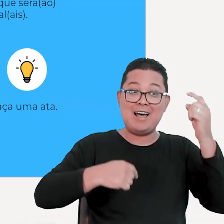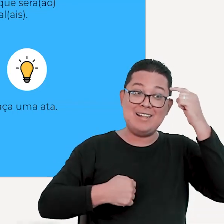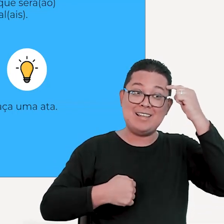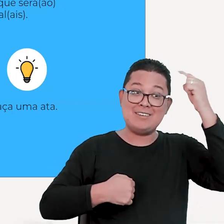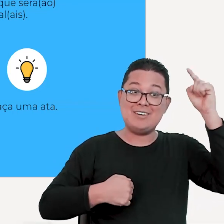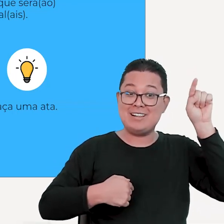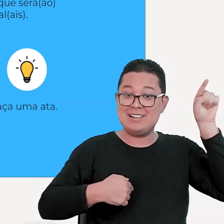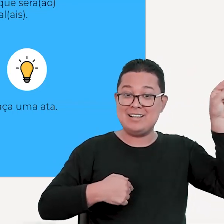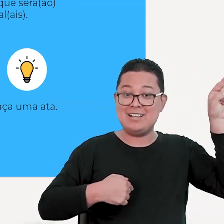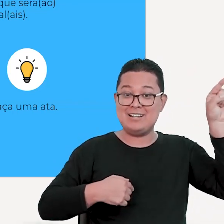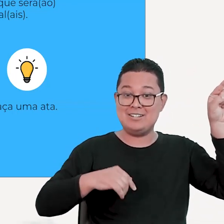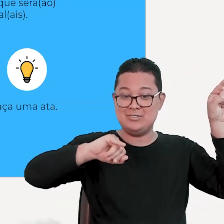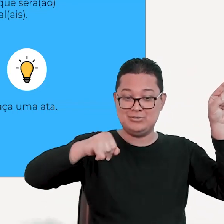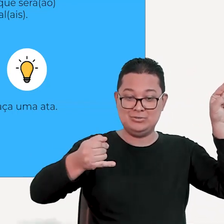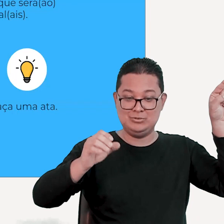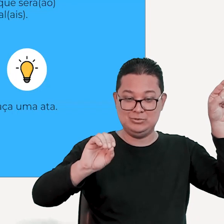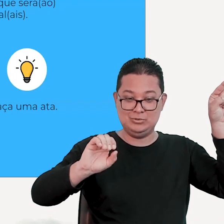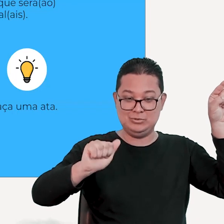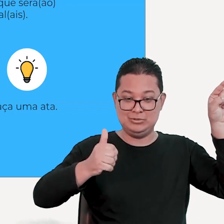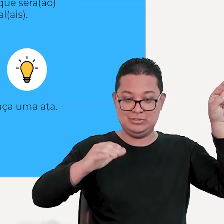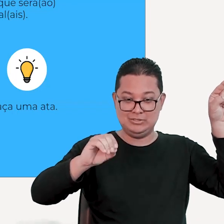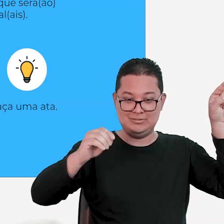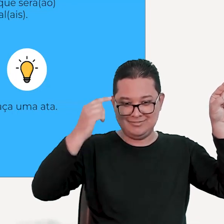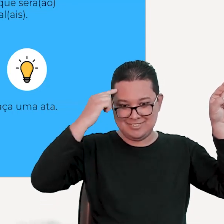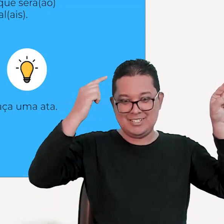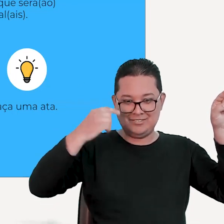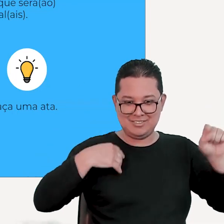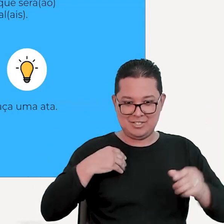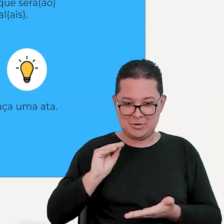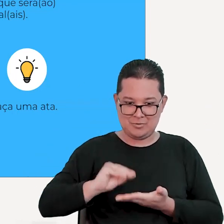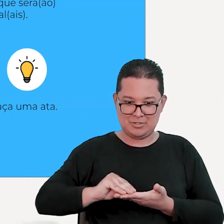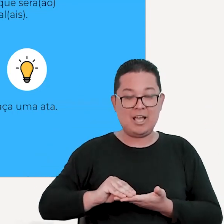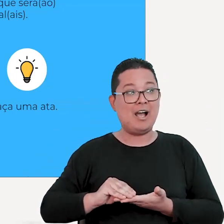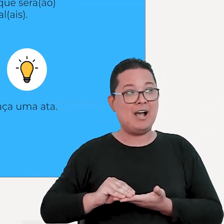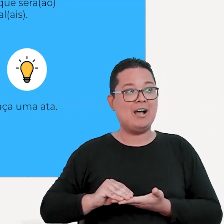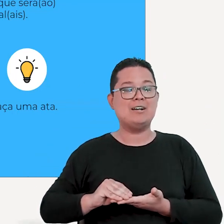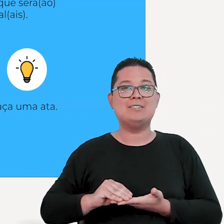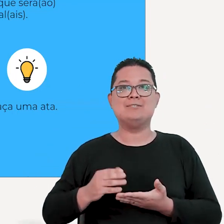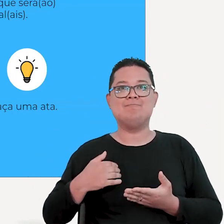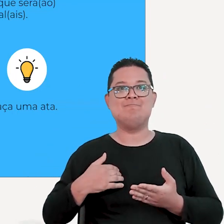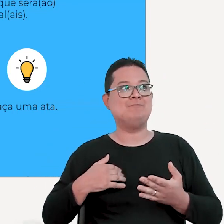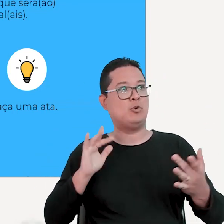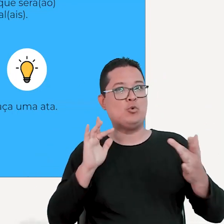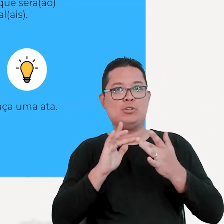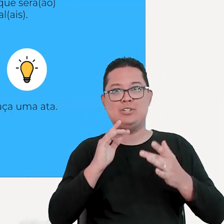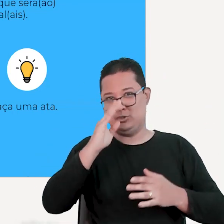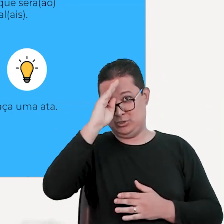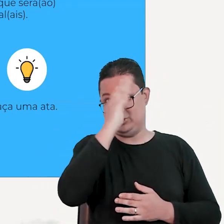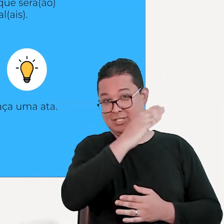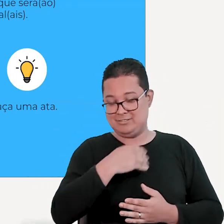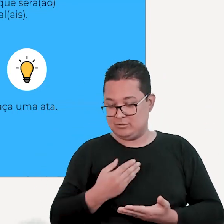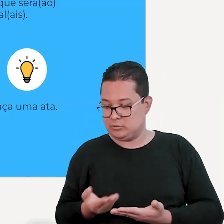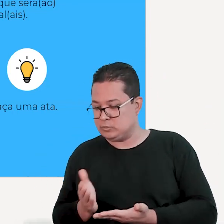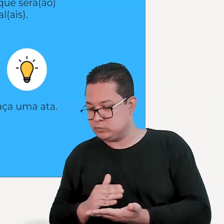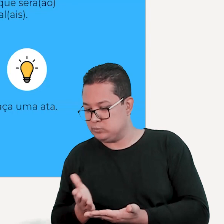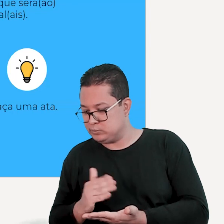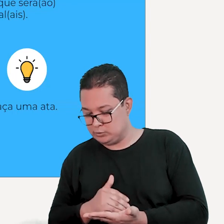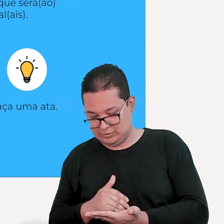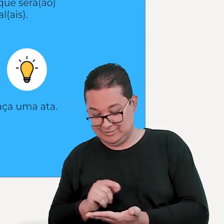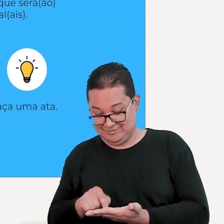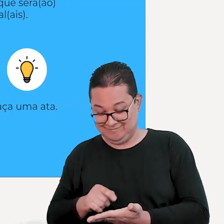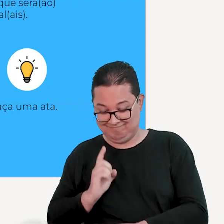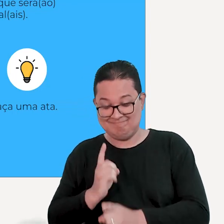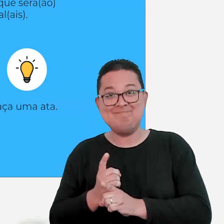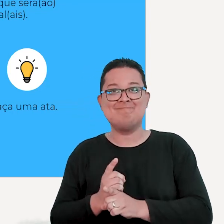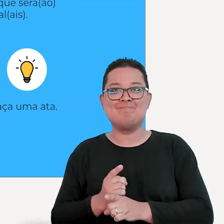você procurar quem é a pessoa que pode te ajudar, o contato dela, isso já vai 1 hora do seu dia. Quando você tem todas essas